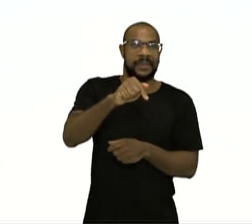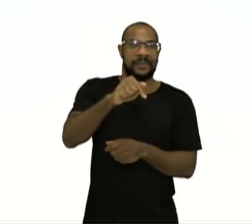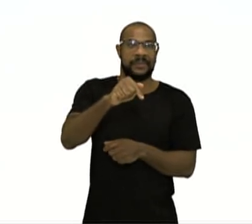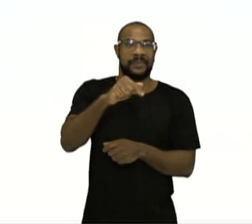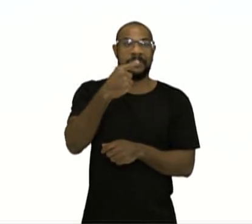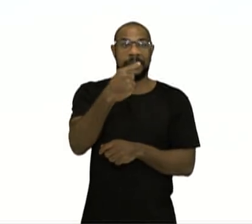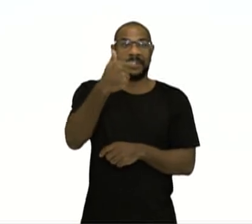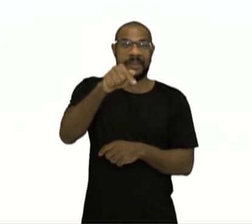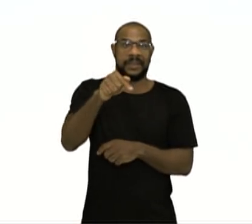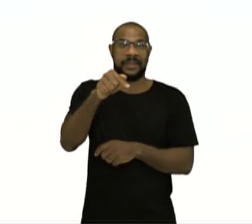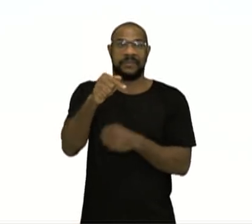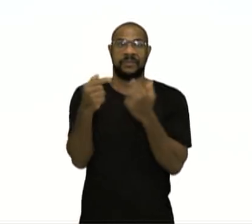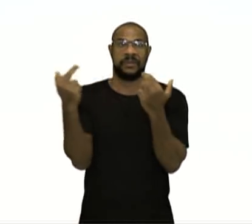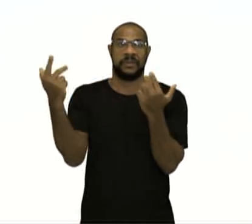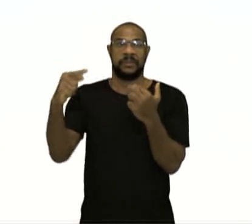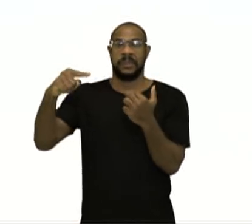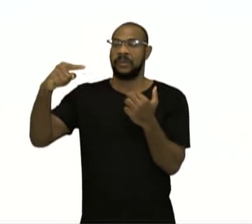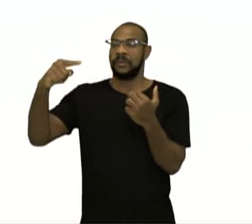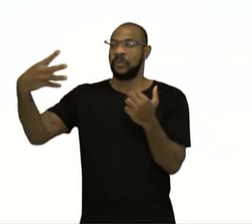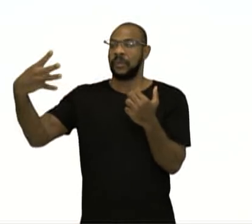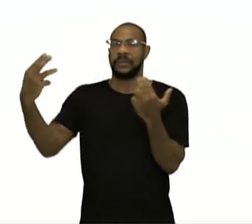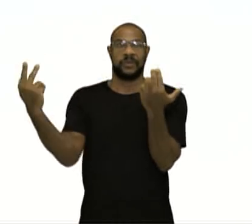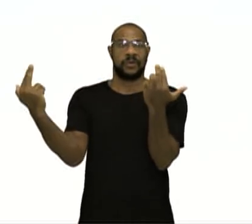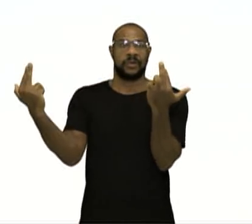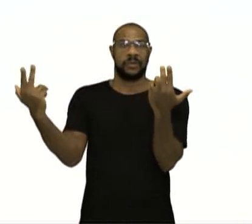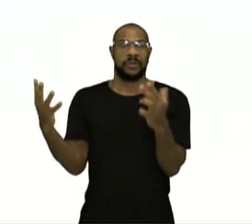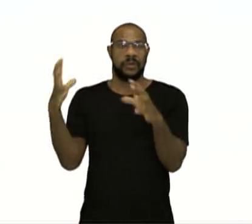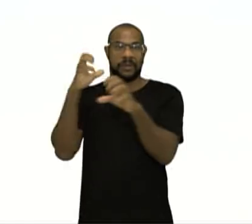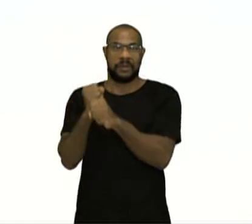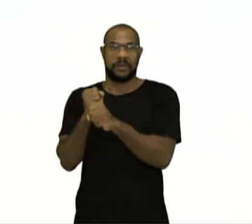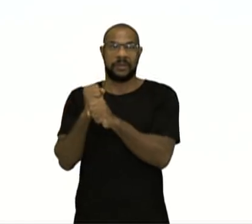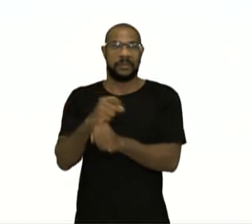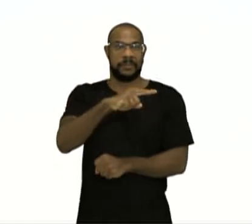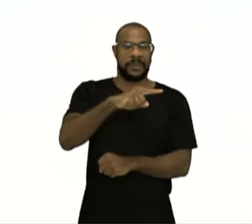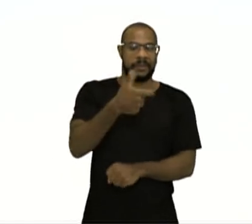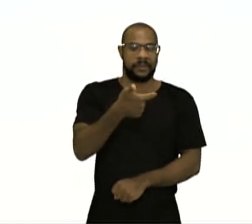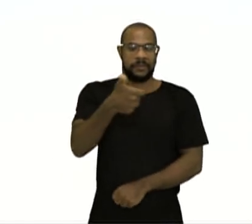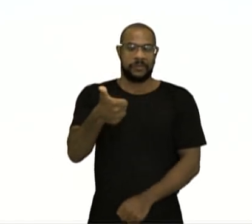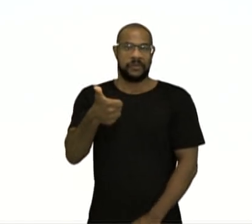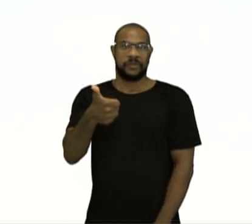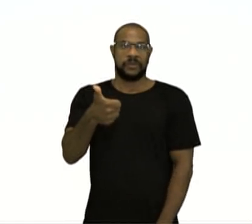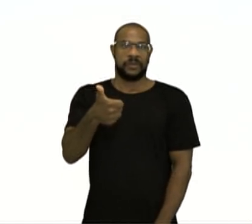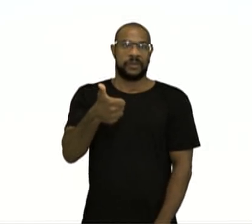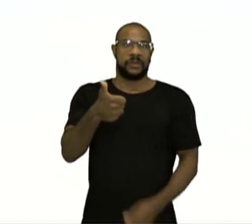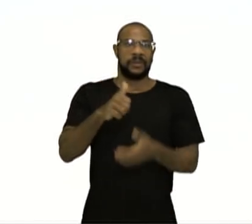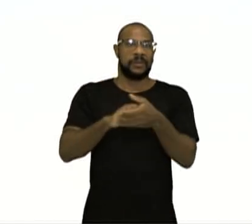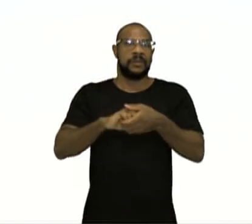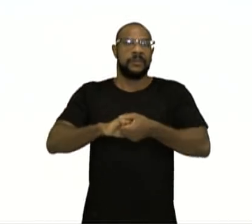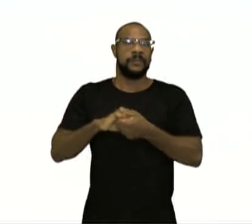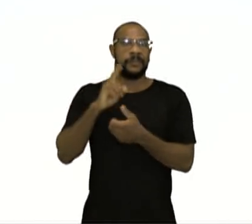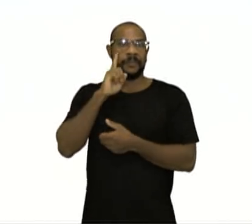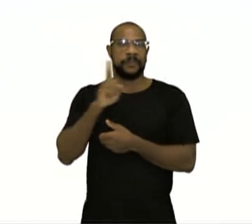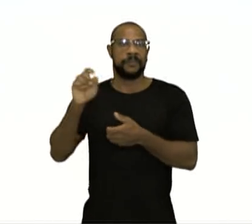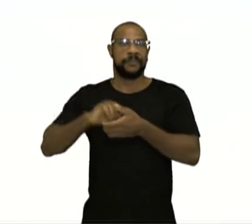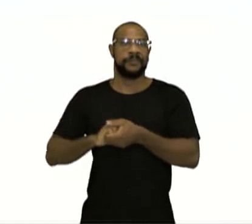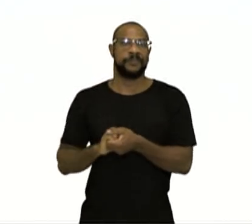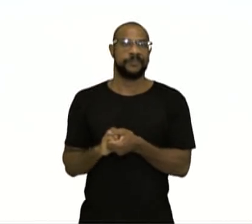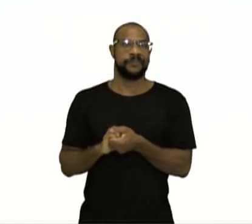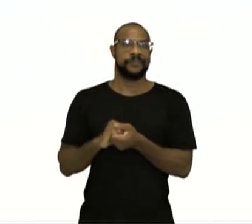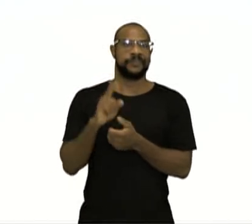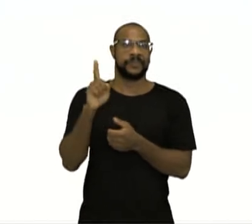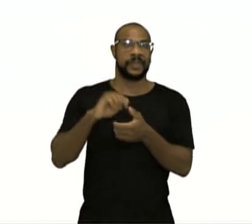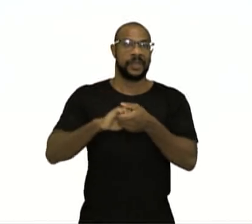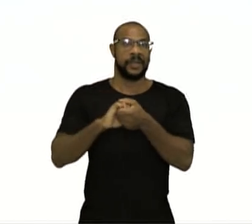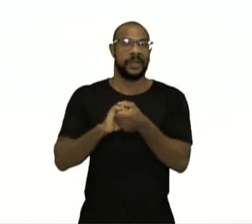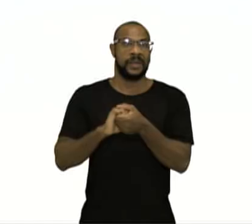4 tem o mesmo sinal, vou somar os dois e vou repetir o sinal de menos na resposta. Mais 43, mais 14, mais